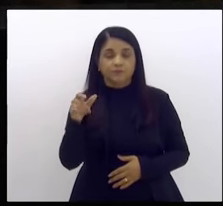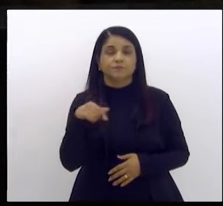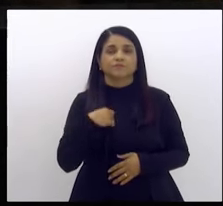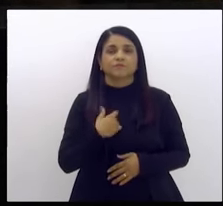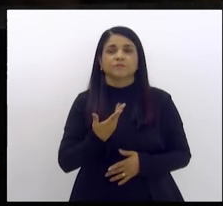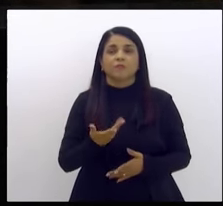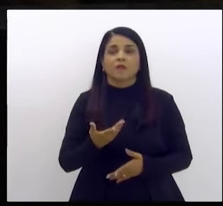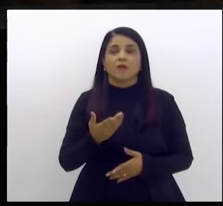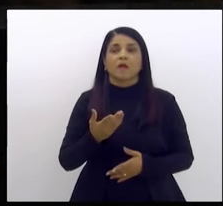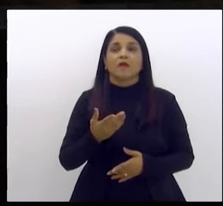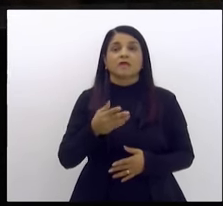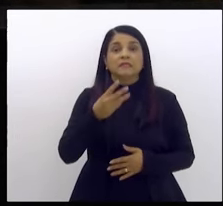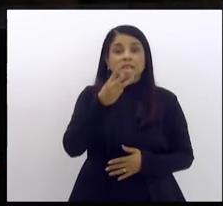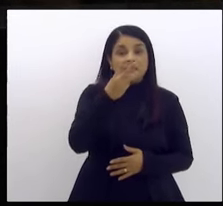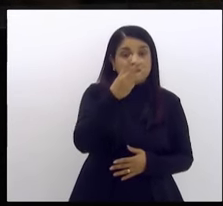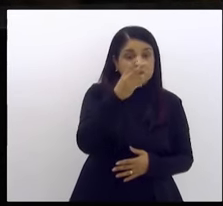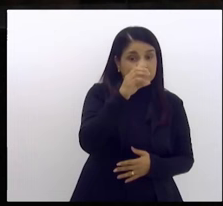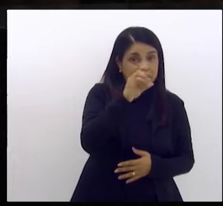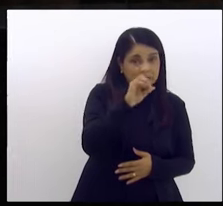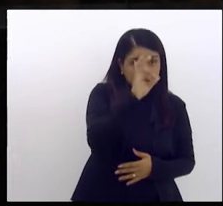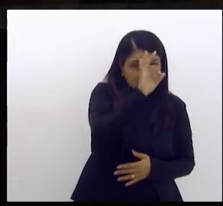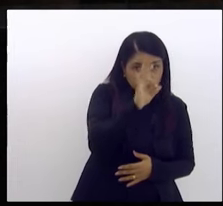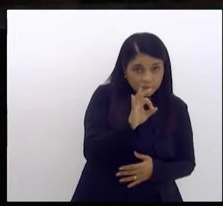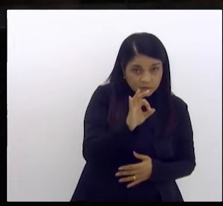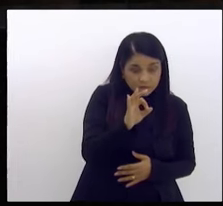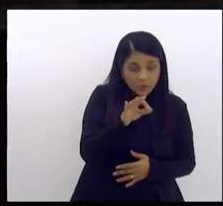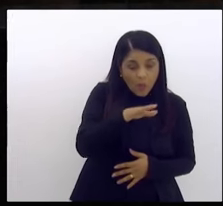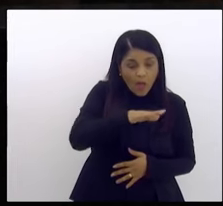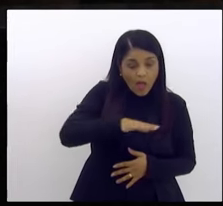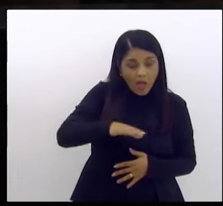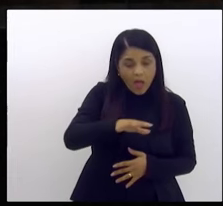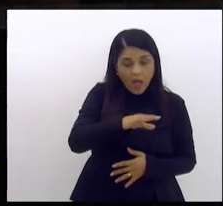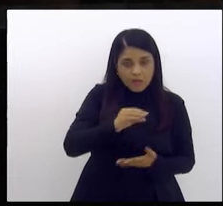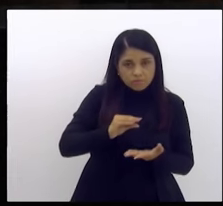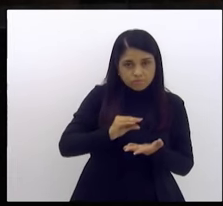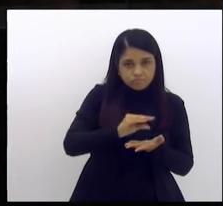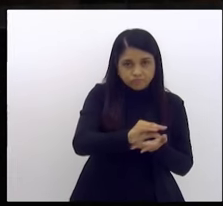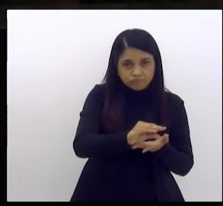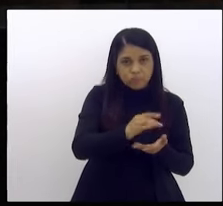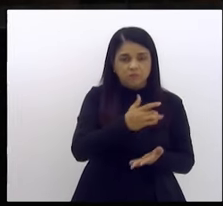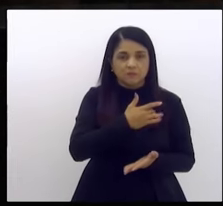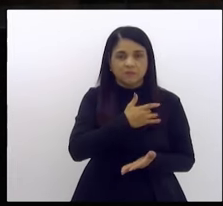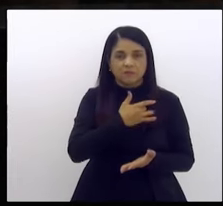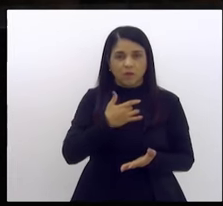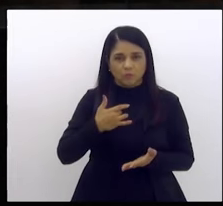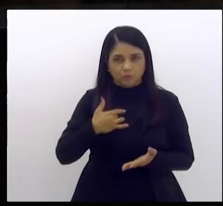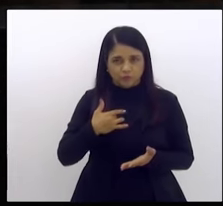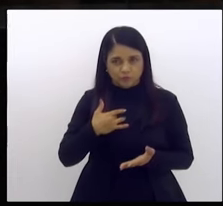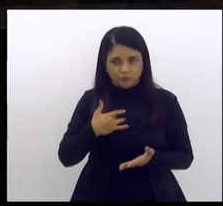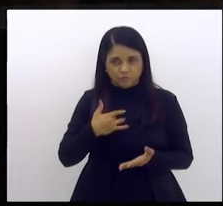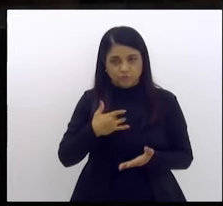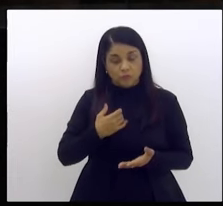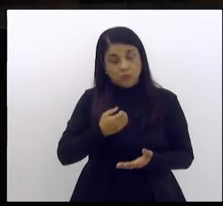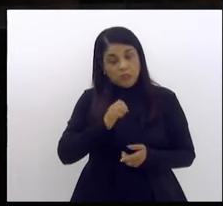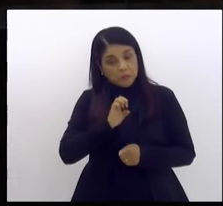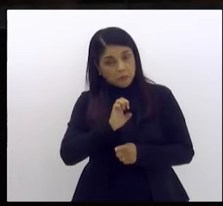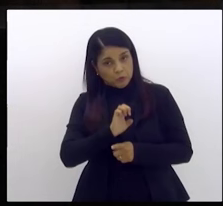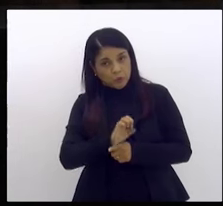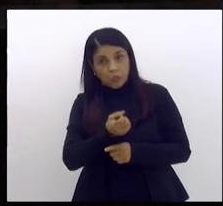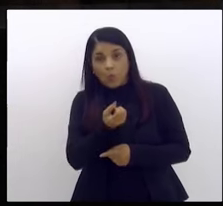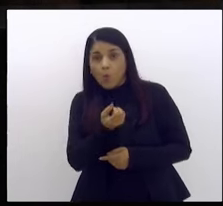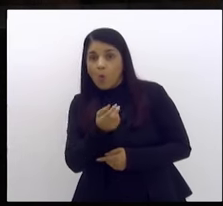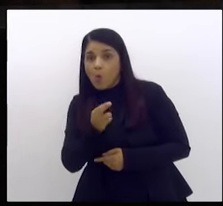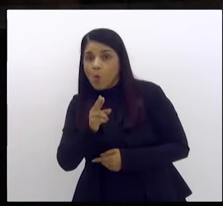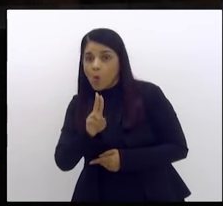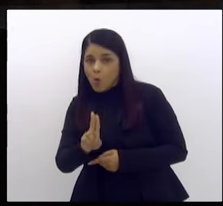30% tem que ser para a área da saúde. Pode ser da saúde do Estado ou da saúde